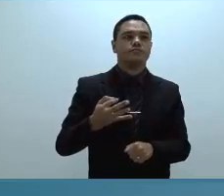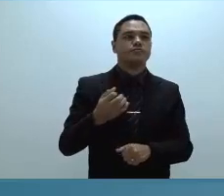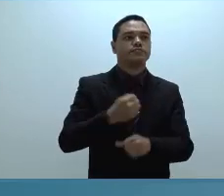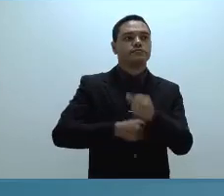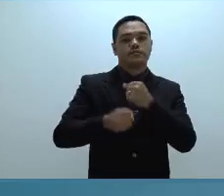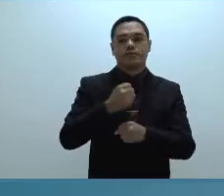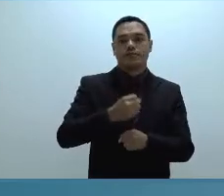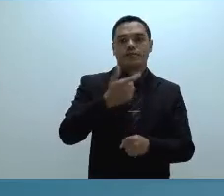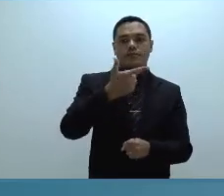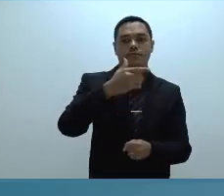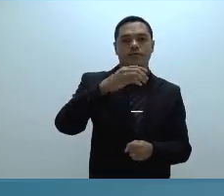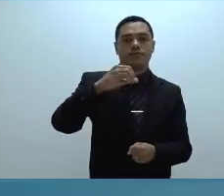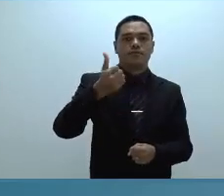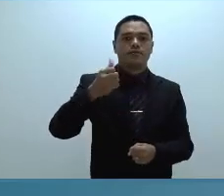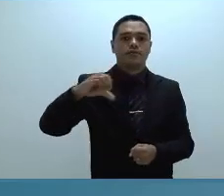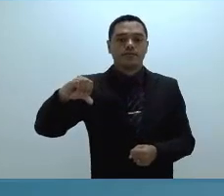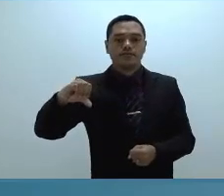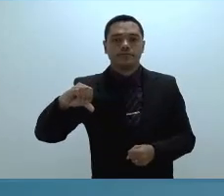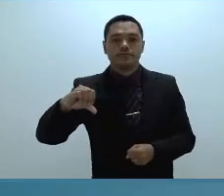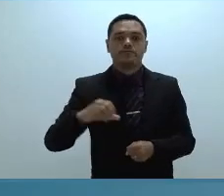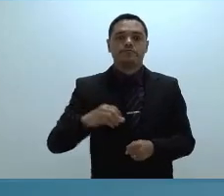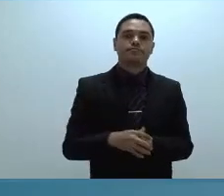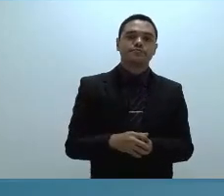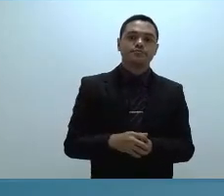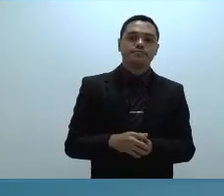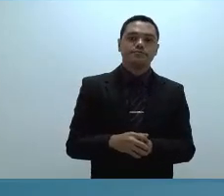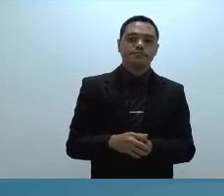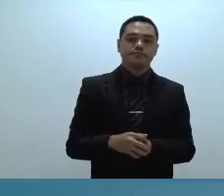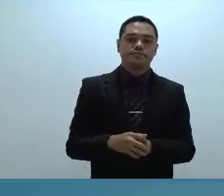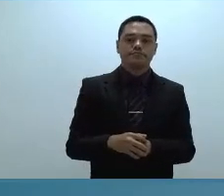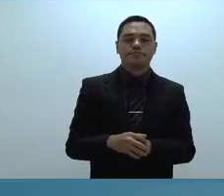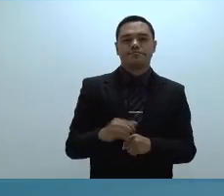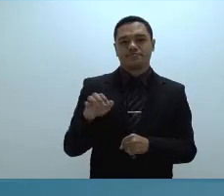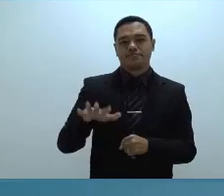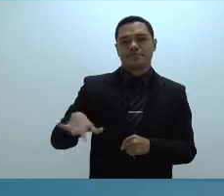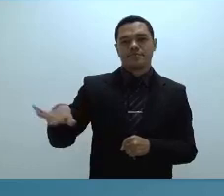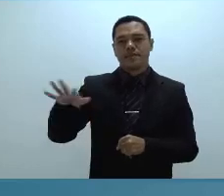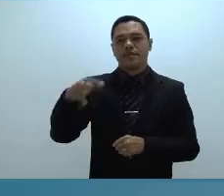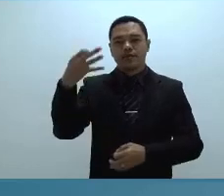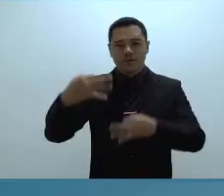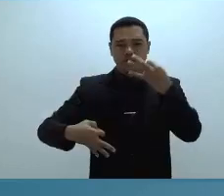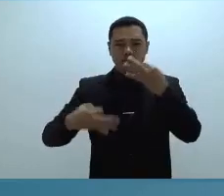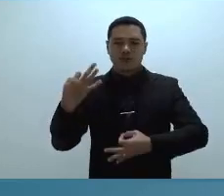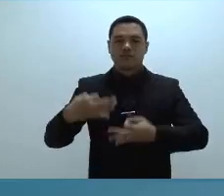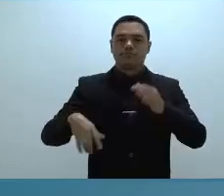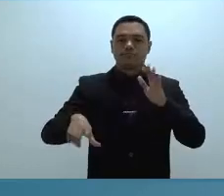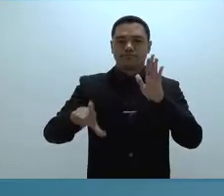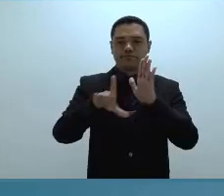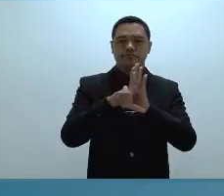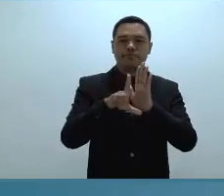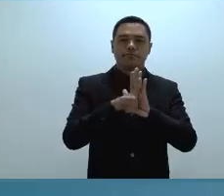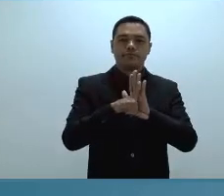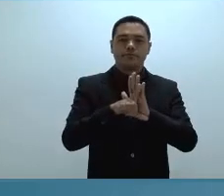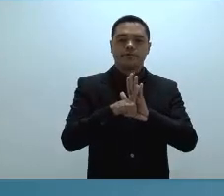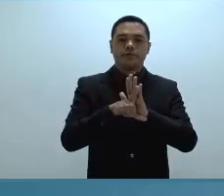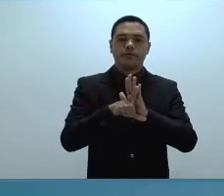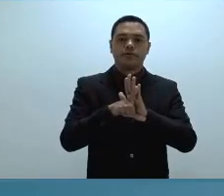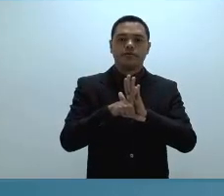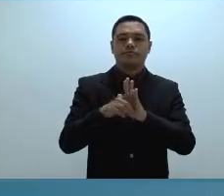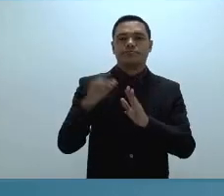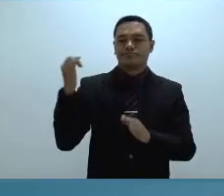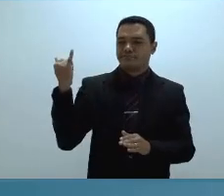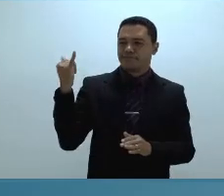primeira e terceira turmas, natureza da relação jurídica litigiosa. Suspensão no fornecimento de energia